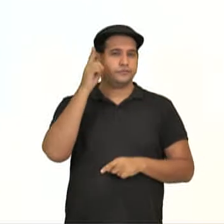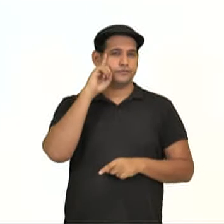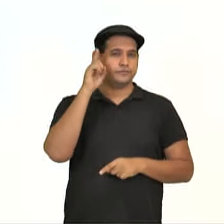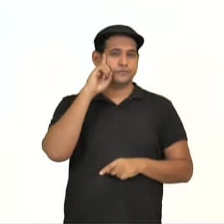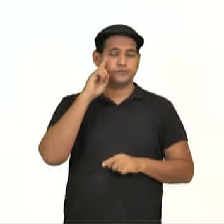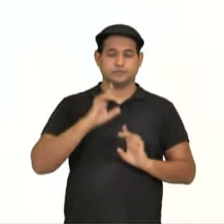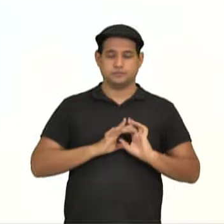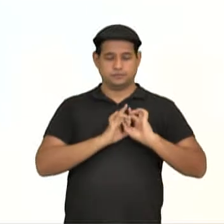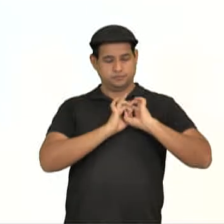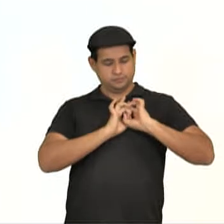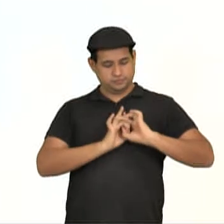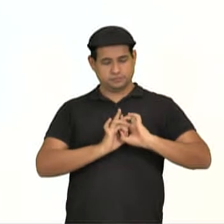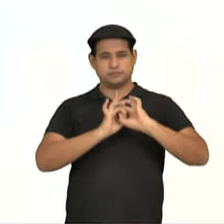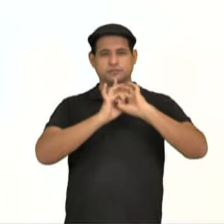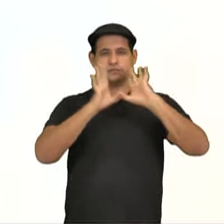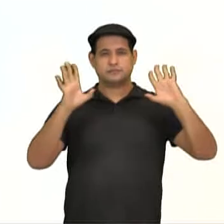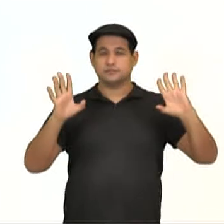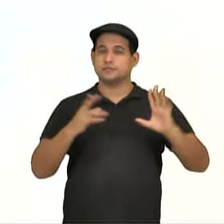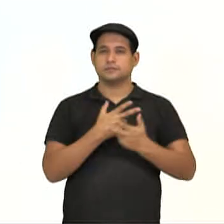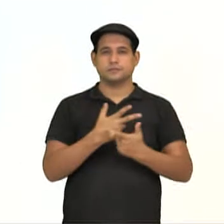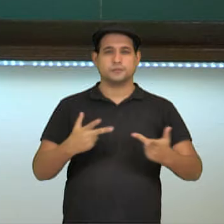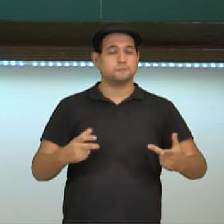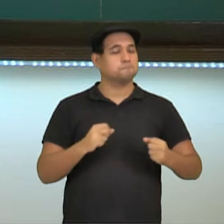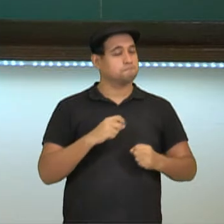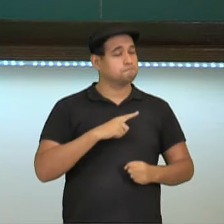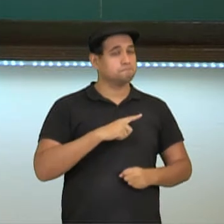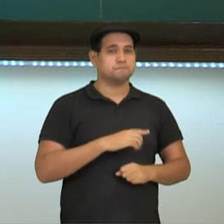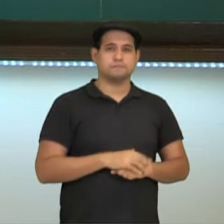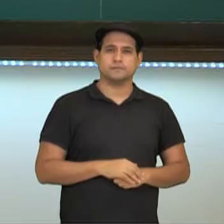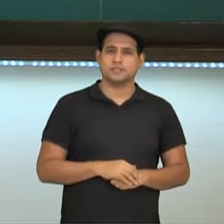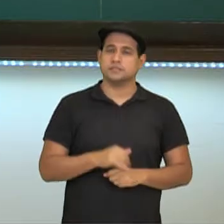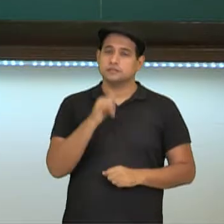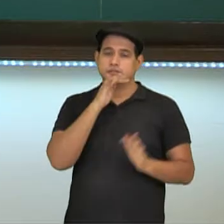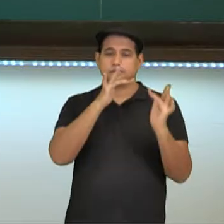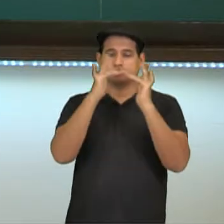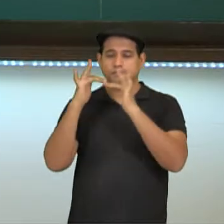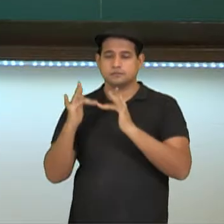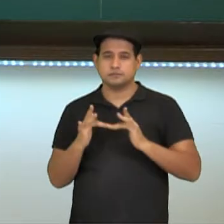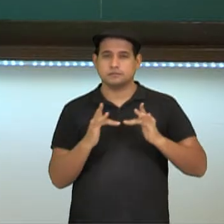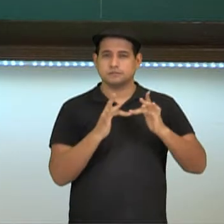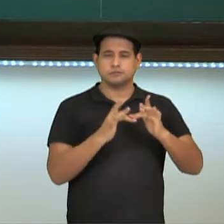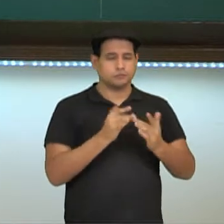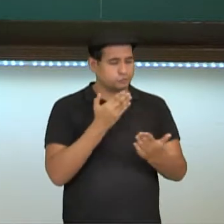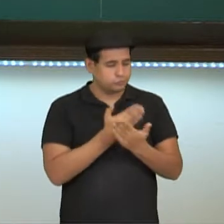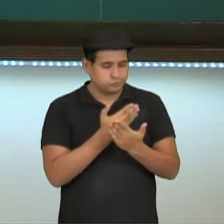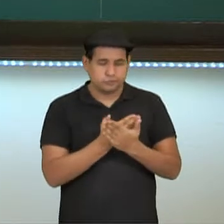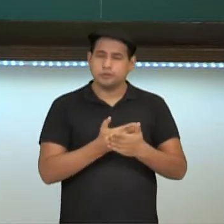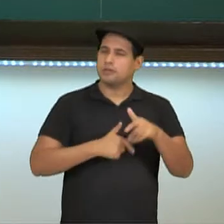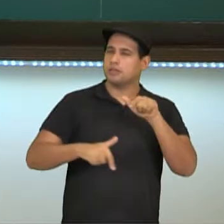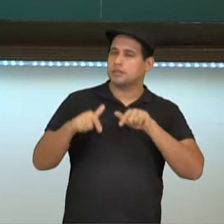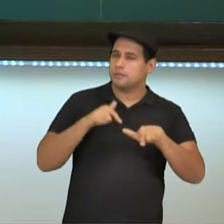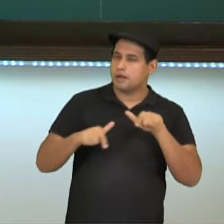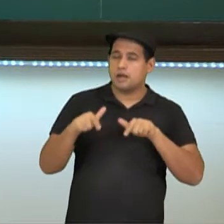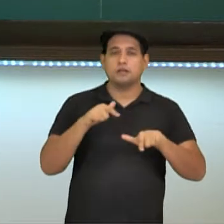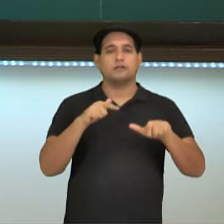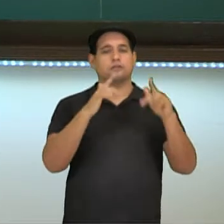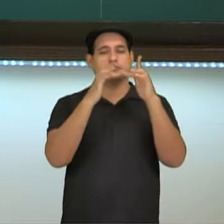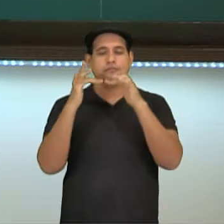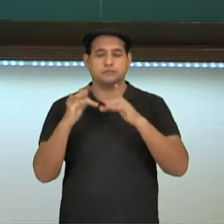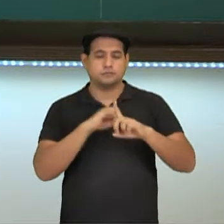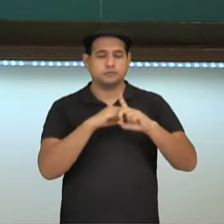te libertem de possíveis frustrações que vocês possam ter, tanto relacionadas com estudos, trabalho,